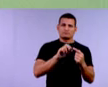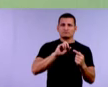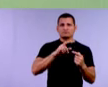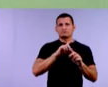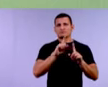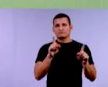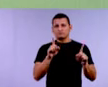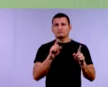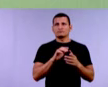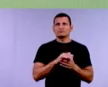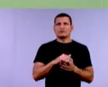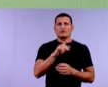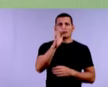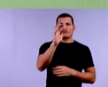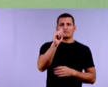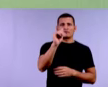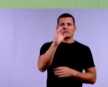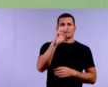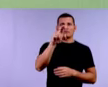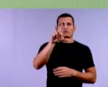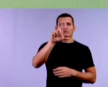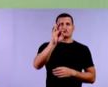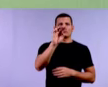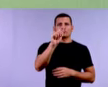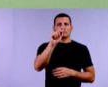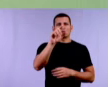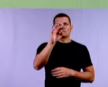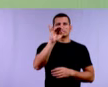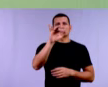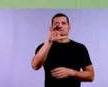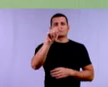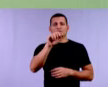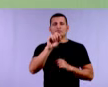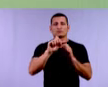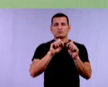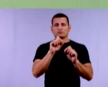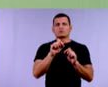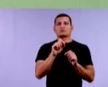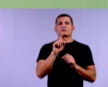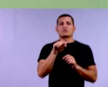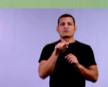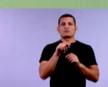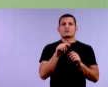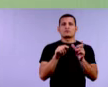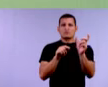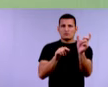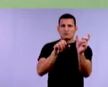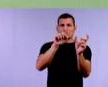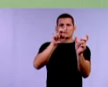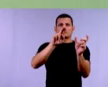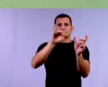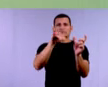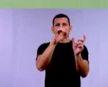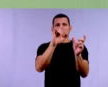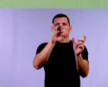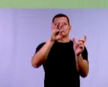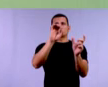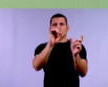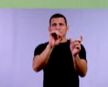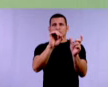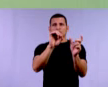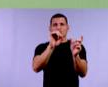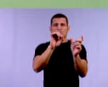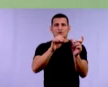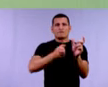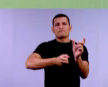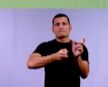concordância facultativa. Ou seja, quando o sujeito for composto mais o verbo, nós podemos colocar